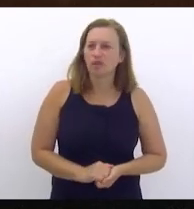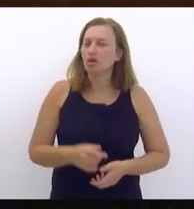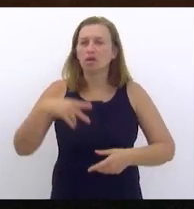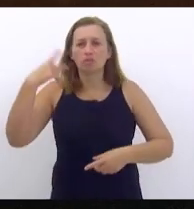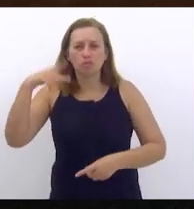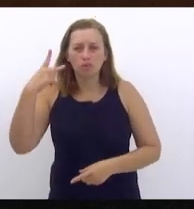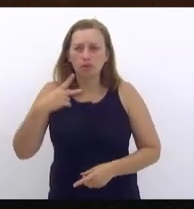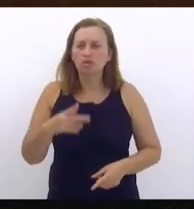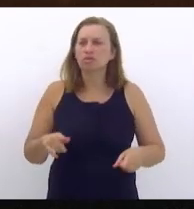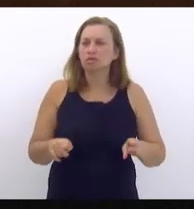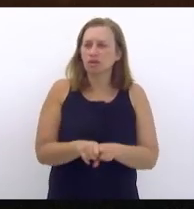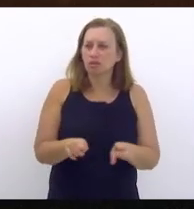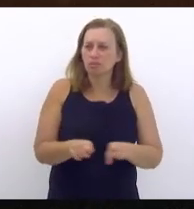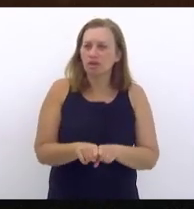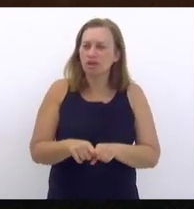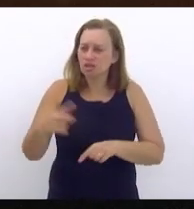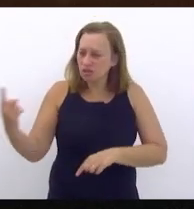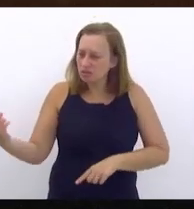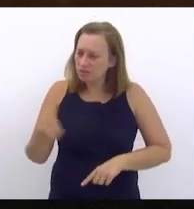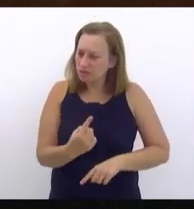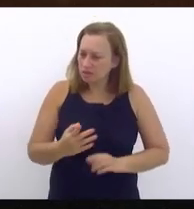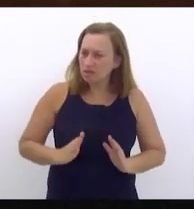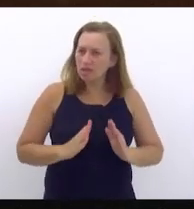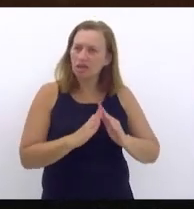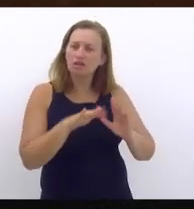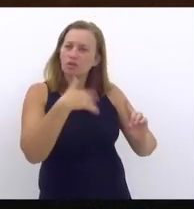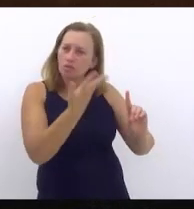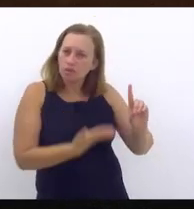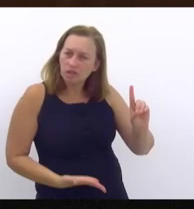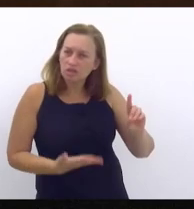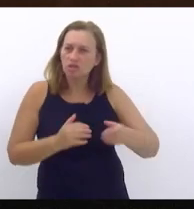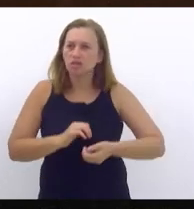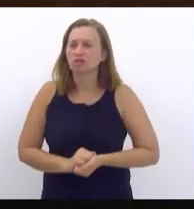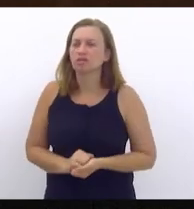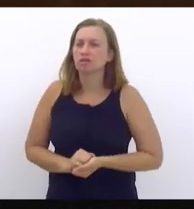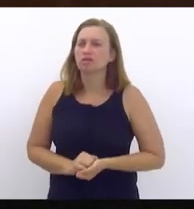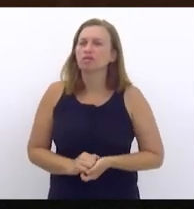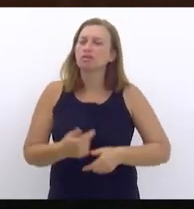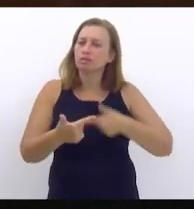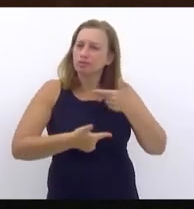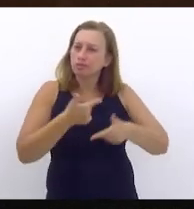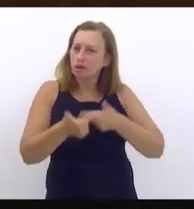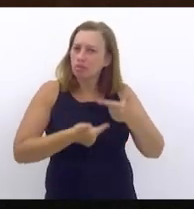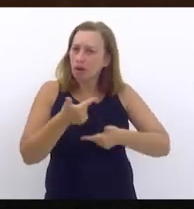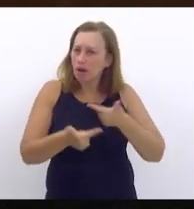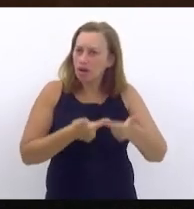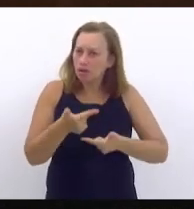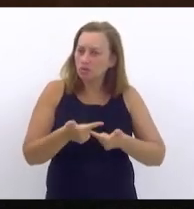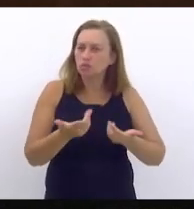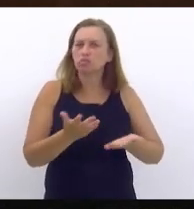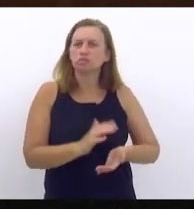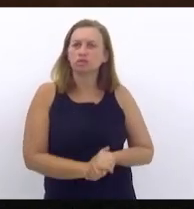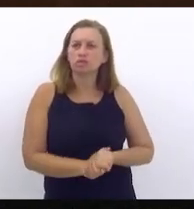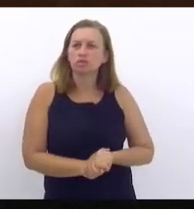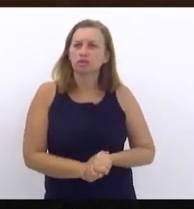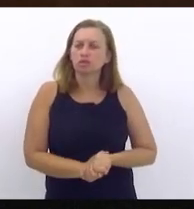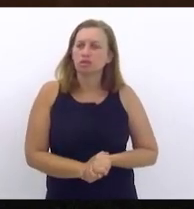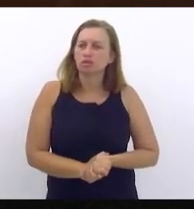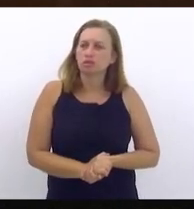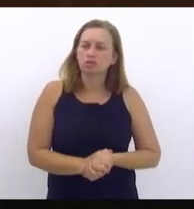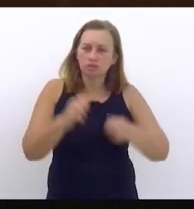também que já passaram por essa casa, serão homenageados pelo trabalho em função